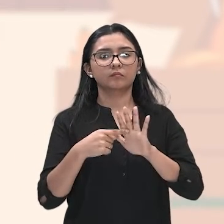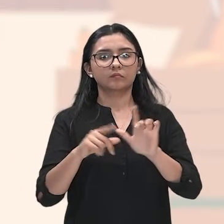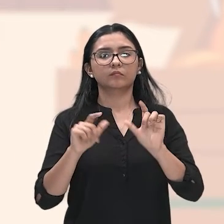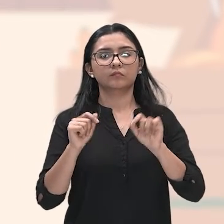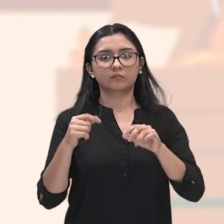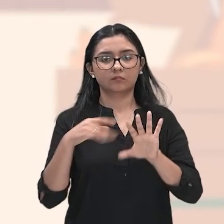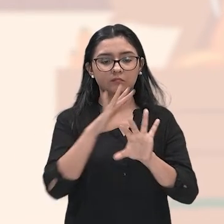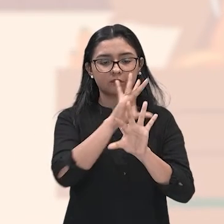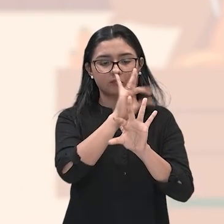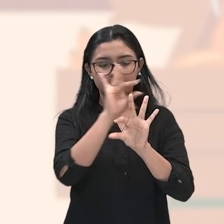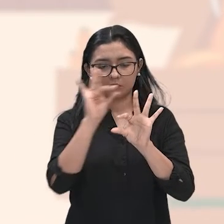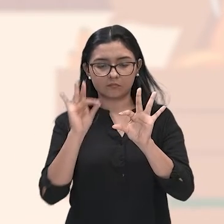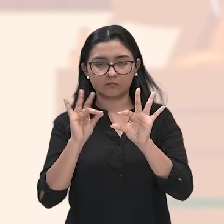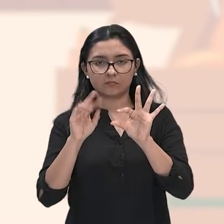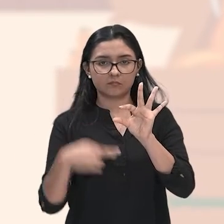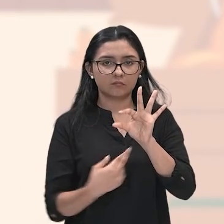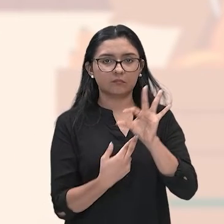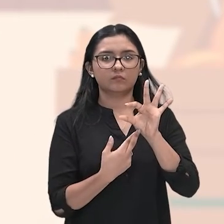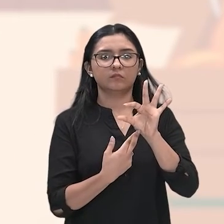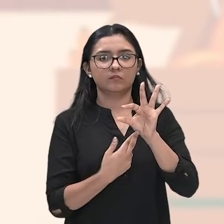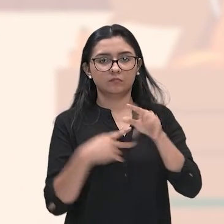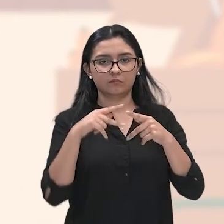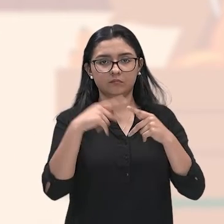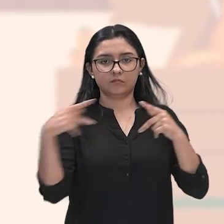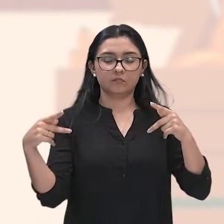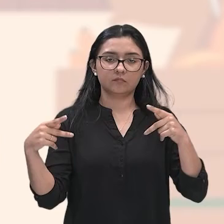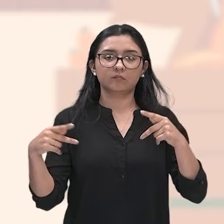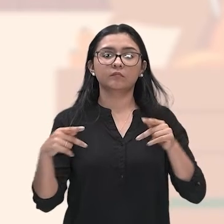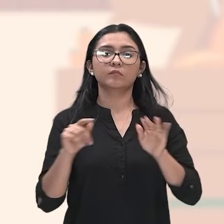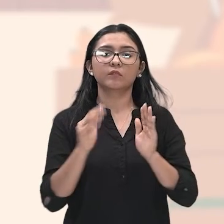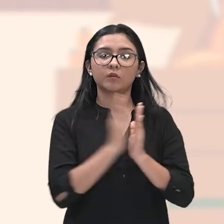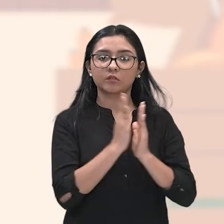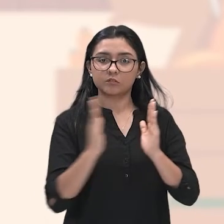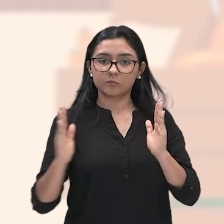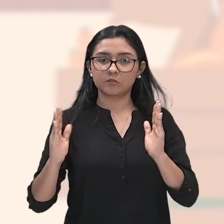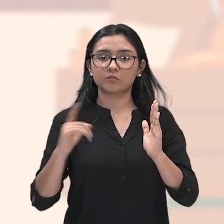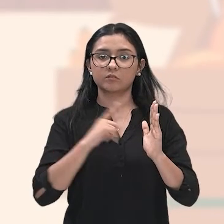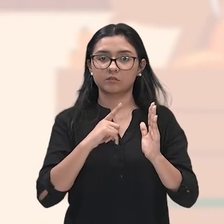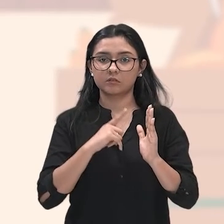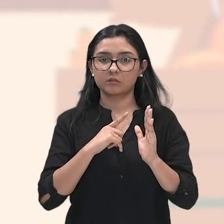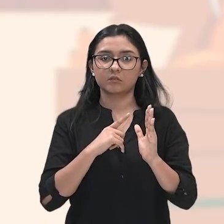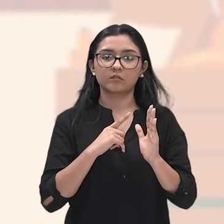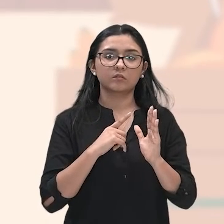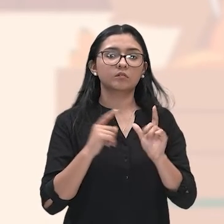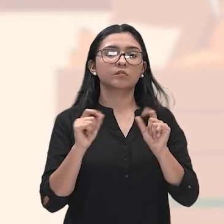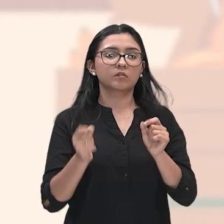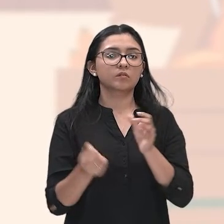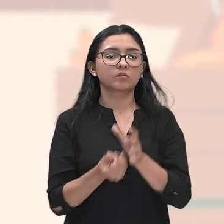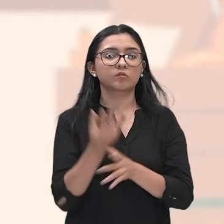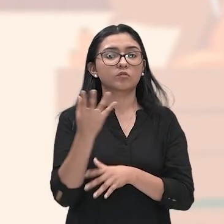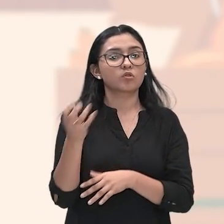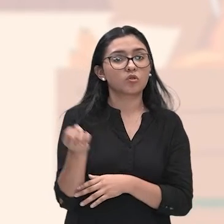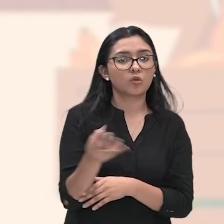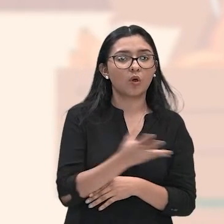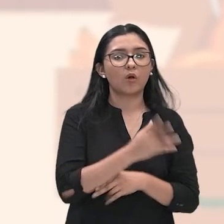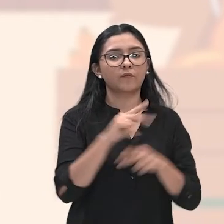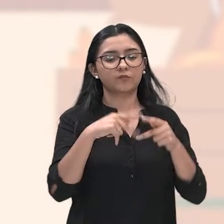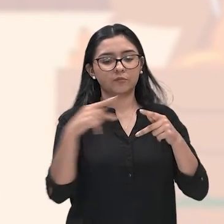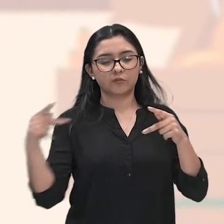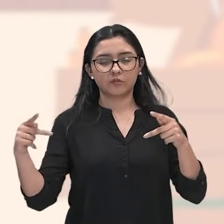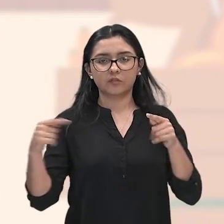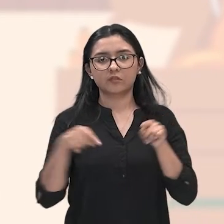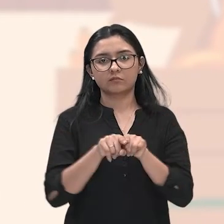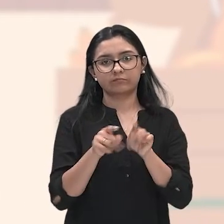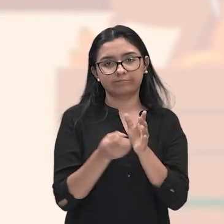aminoácidos para a síntese proteica. E é nesse processo, né, que se constrói novas proteínas, que se cria